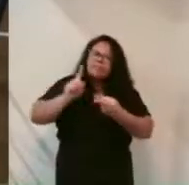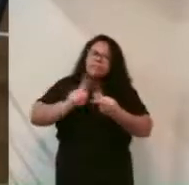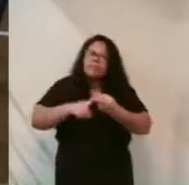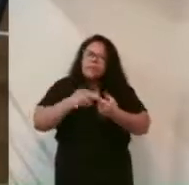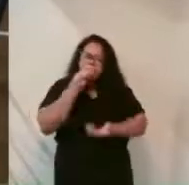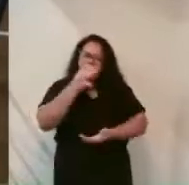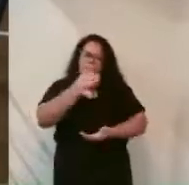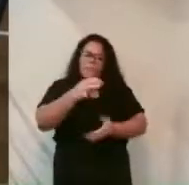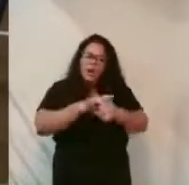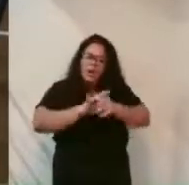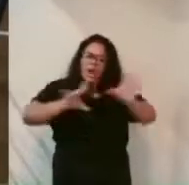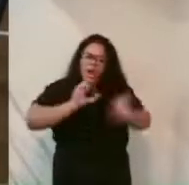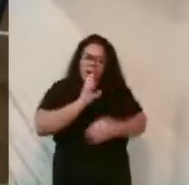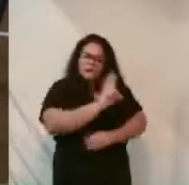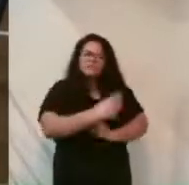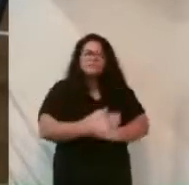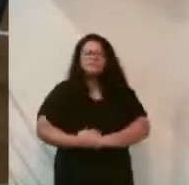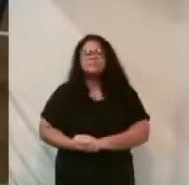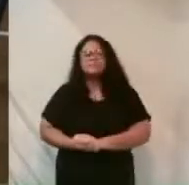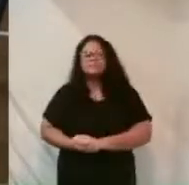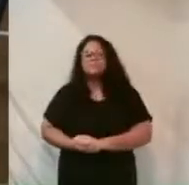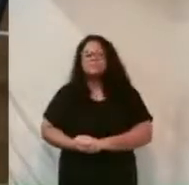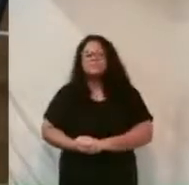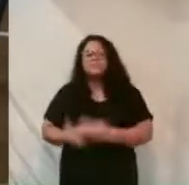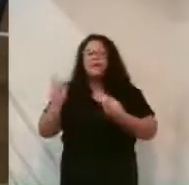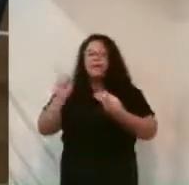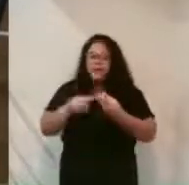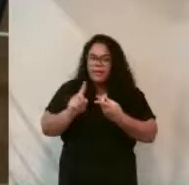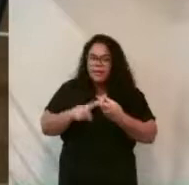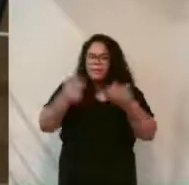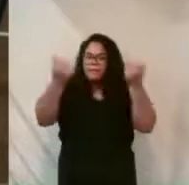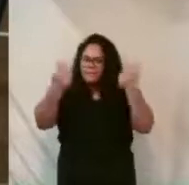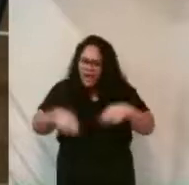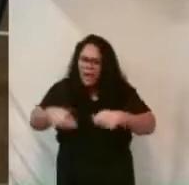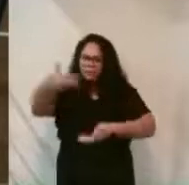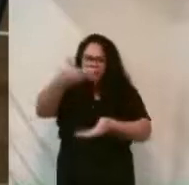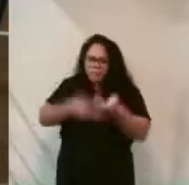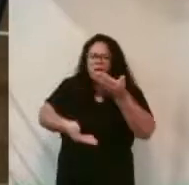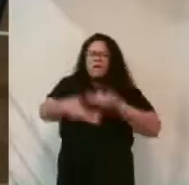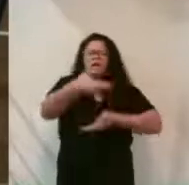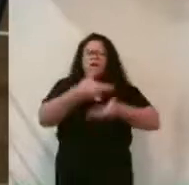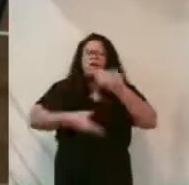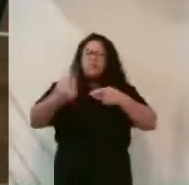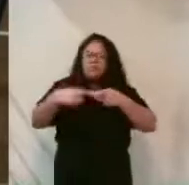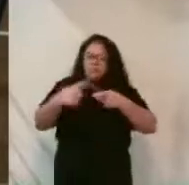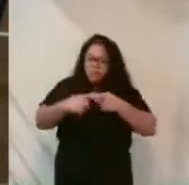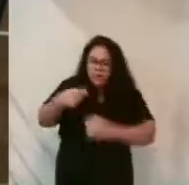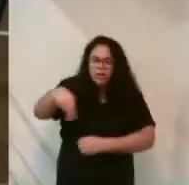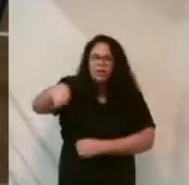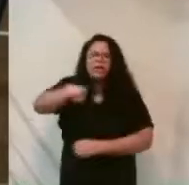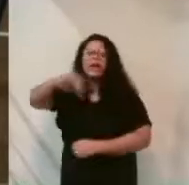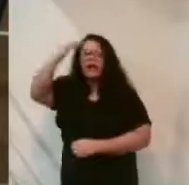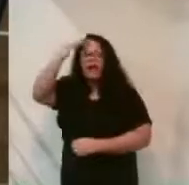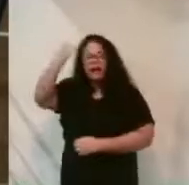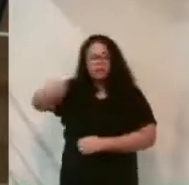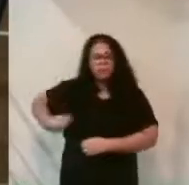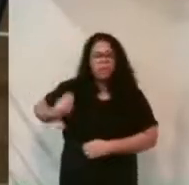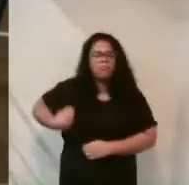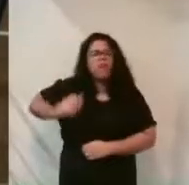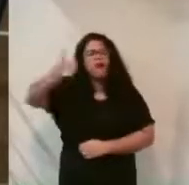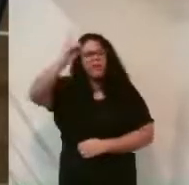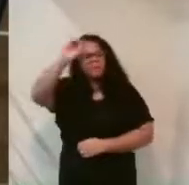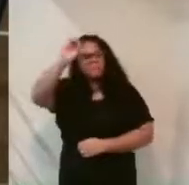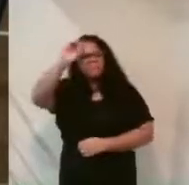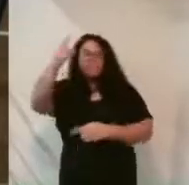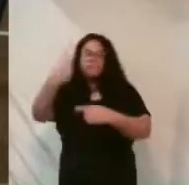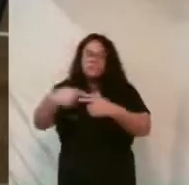passos e têm que também contribuir, trazer as suas contribuições, porque são eles que sabem a realidade, porque a